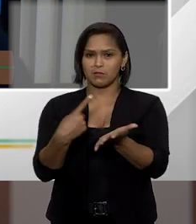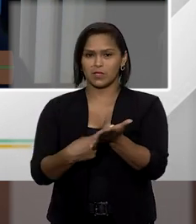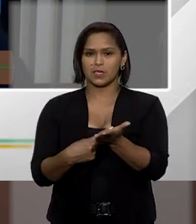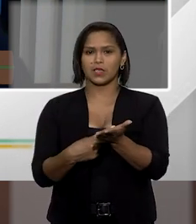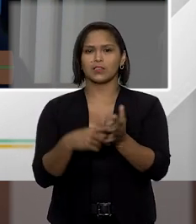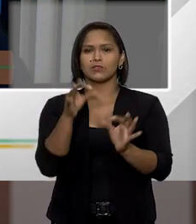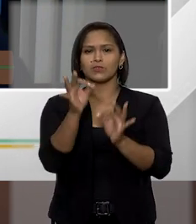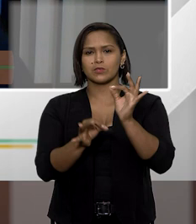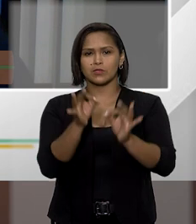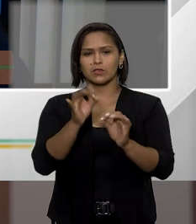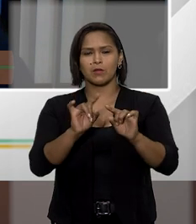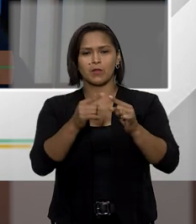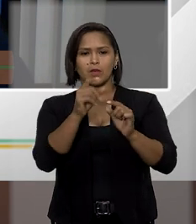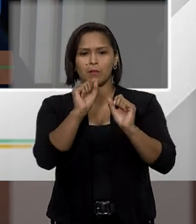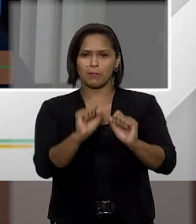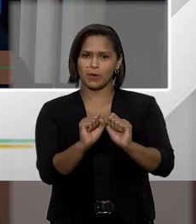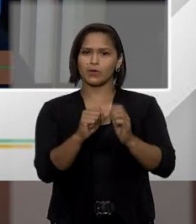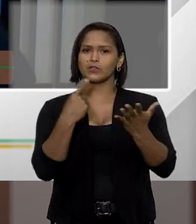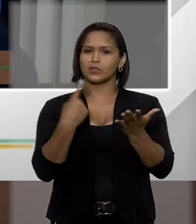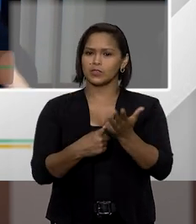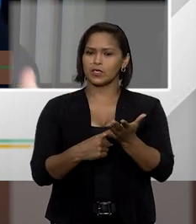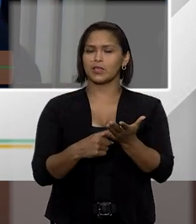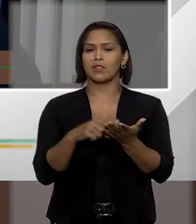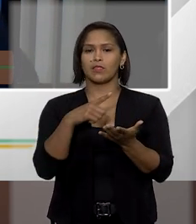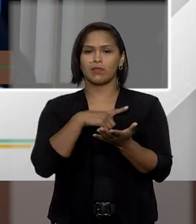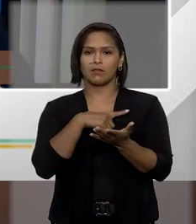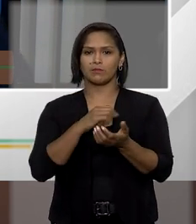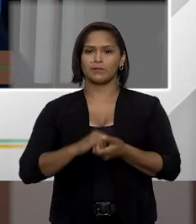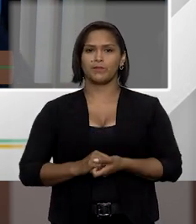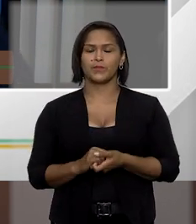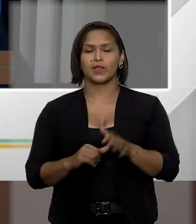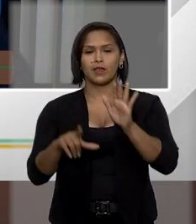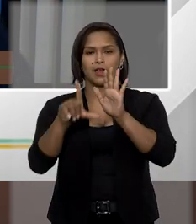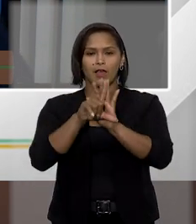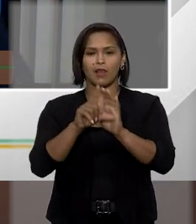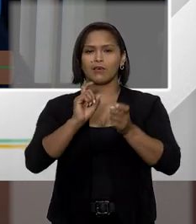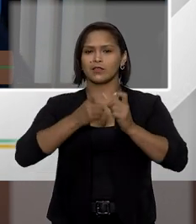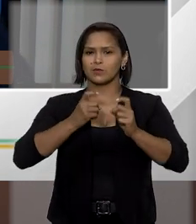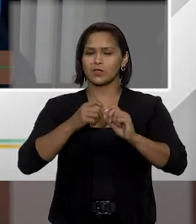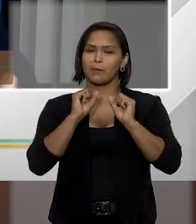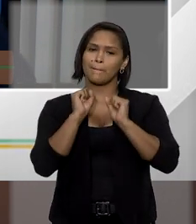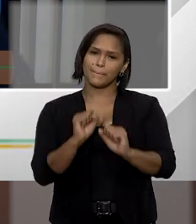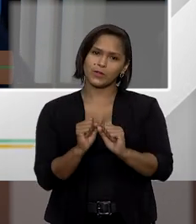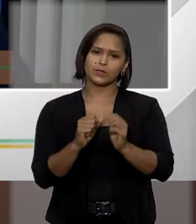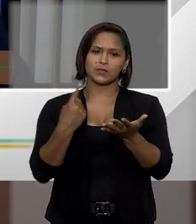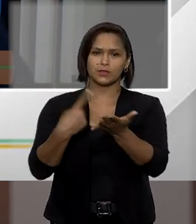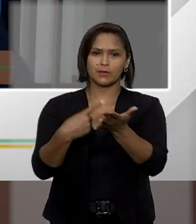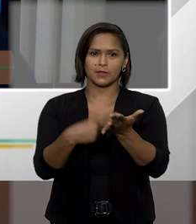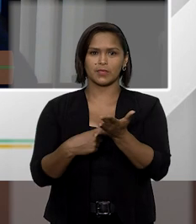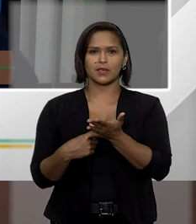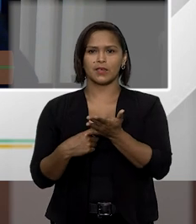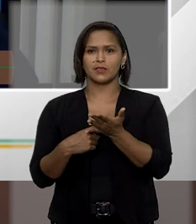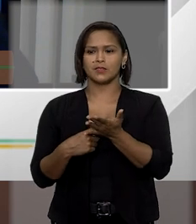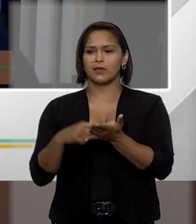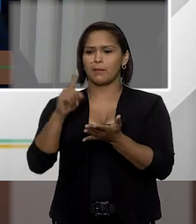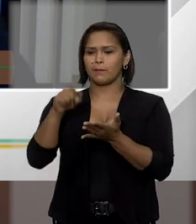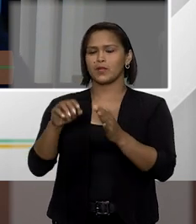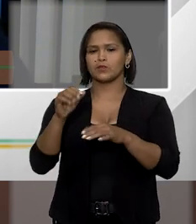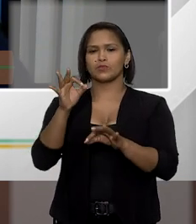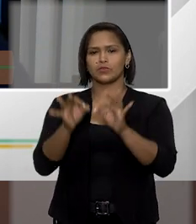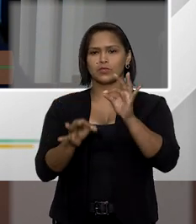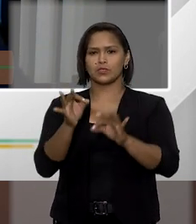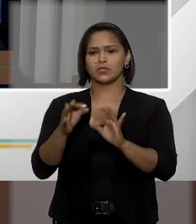aplicadas judicialmente, ou seja, há uma espécie de subsidiariedade. As sanções administrativas podem ser aplicadas pela